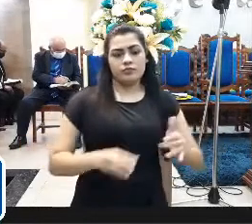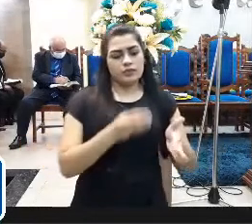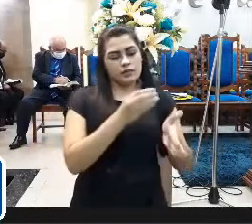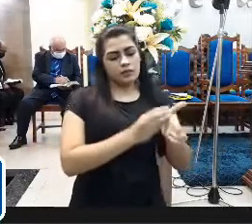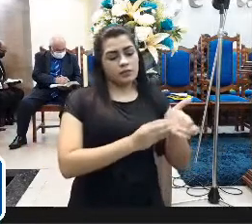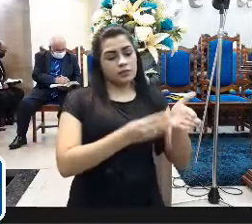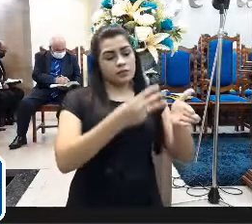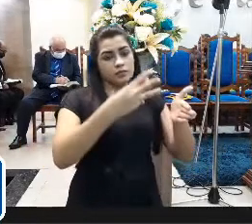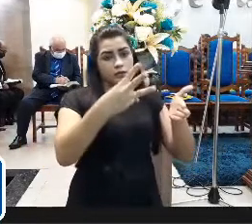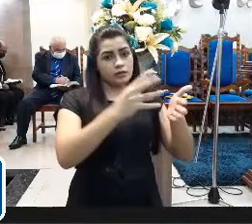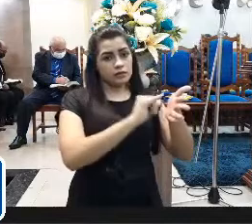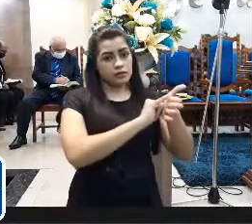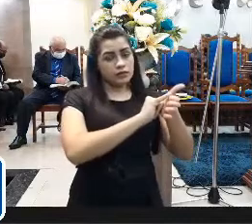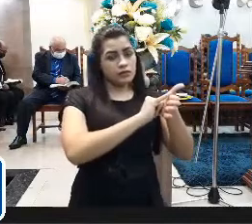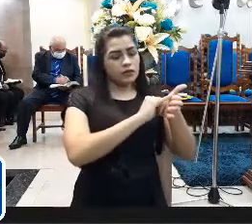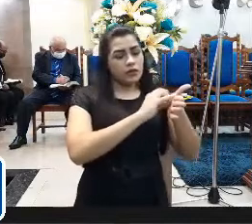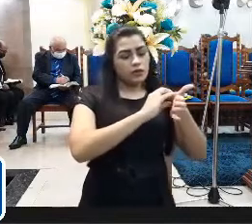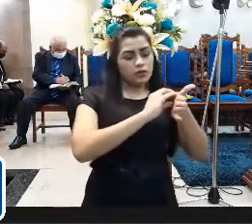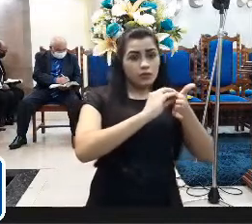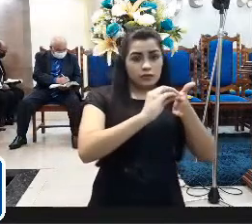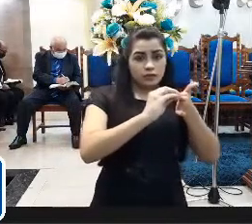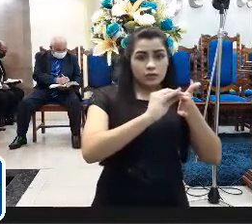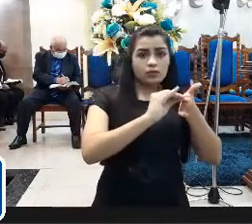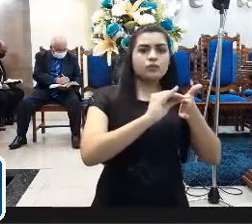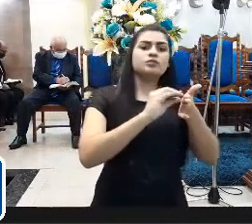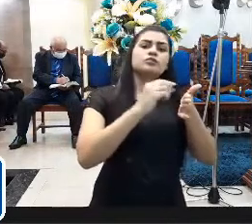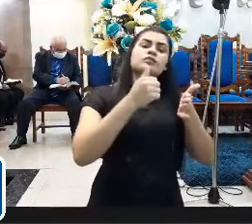3:14. Como é que diz aí? 3:14.